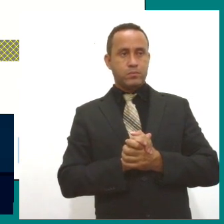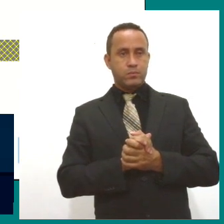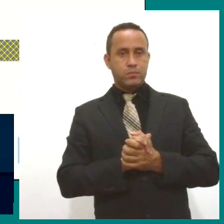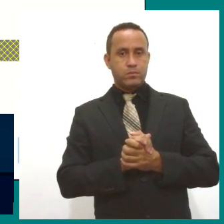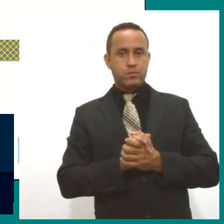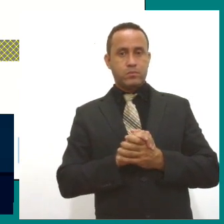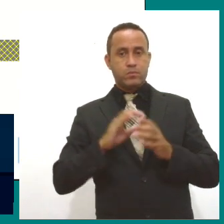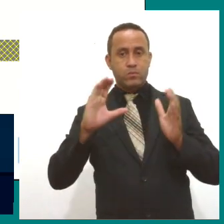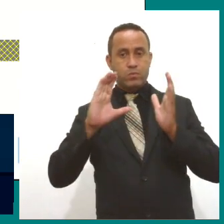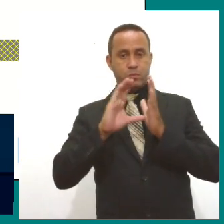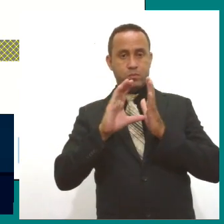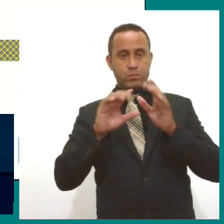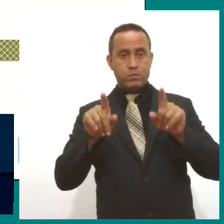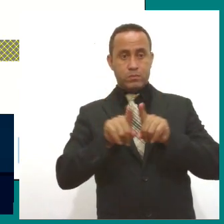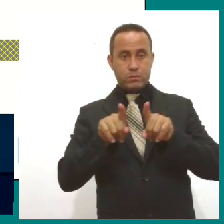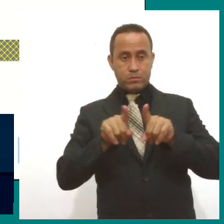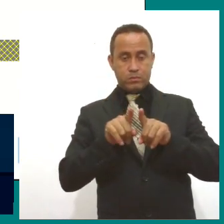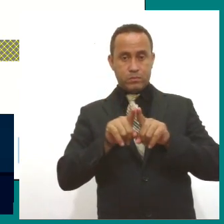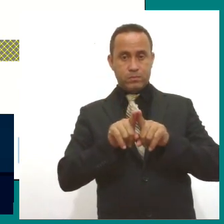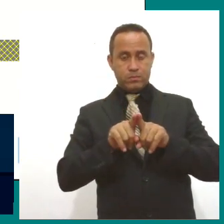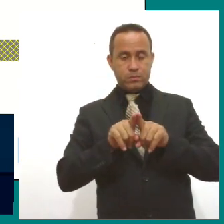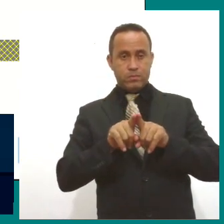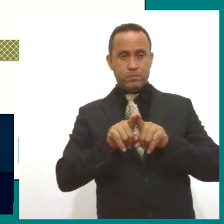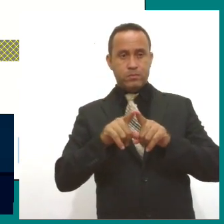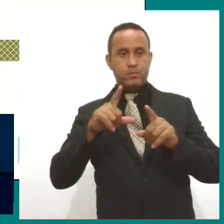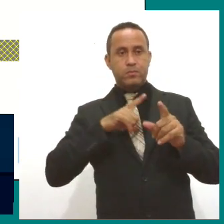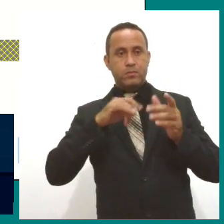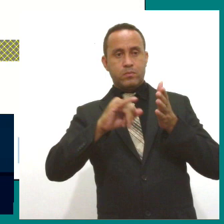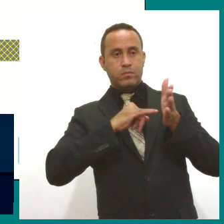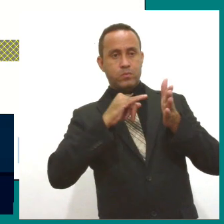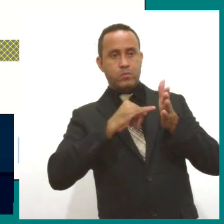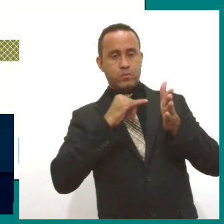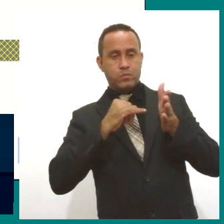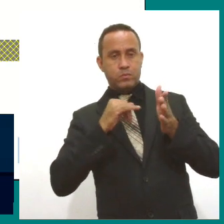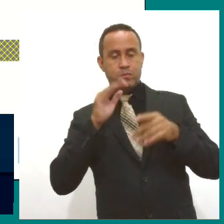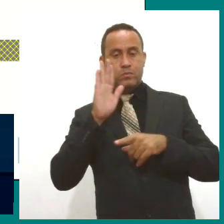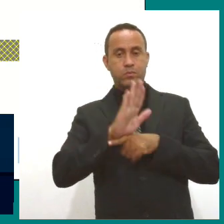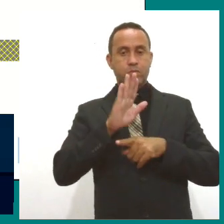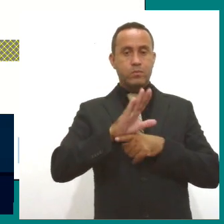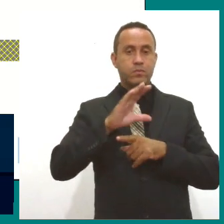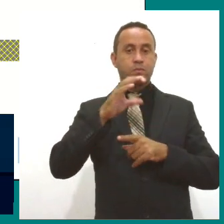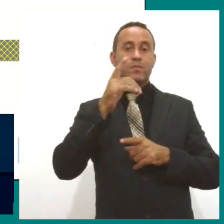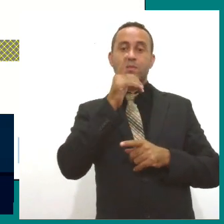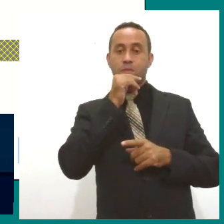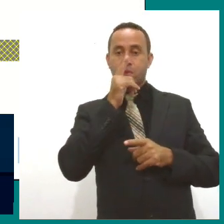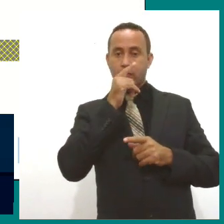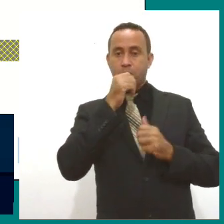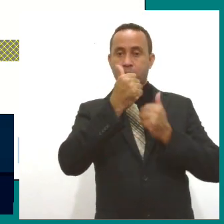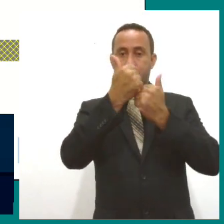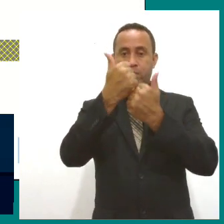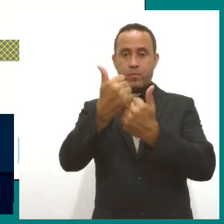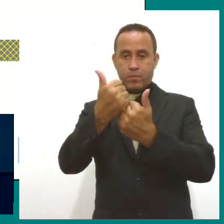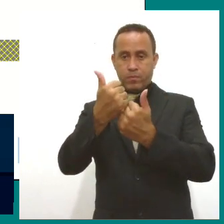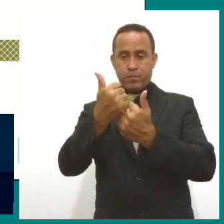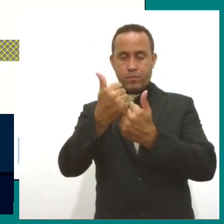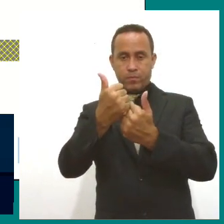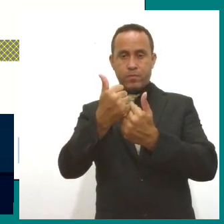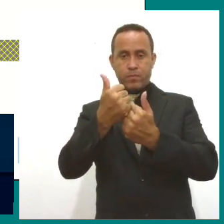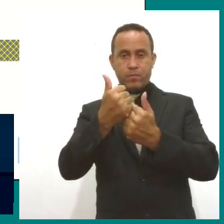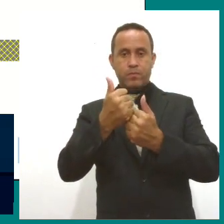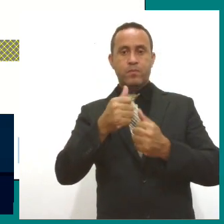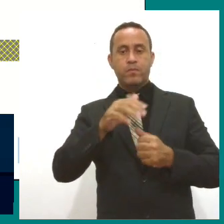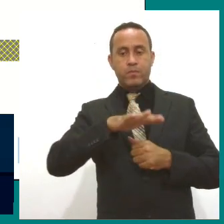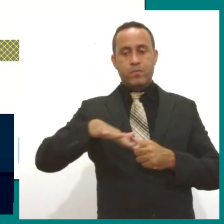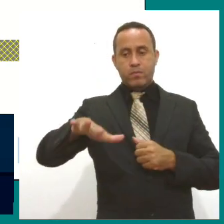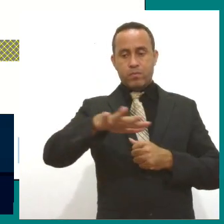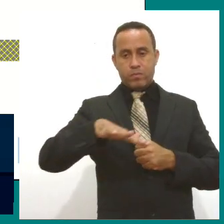O Procomitês também, que é um contrato firmado com a Agência Nacional de Águas, para dar apoio e suporte aos comitês de bacias